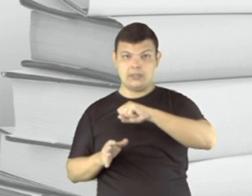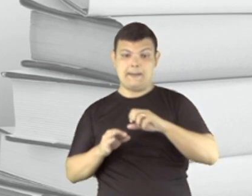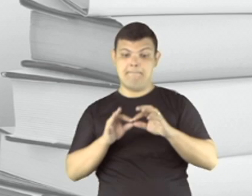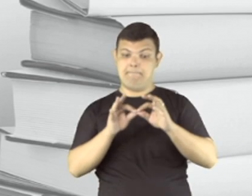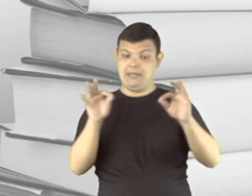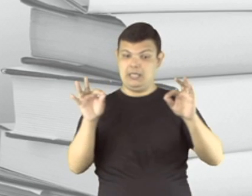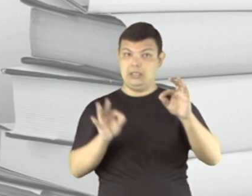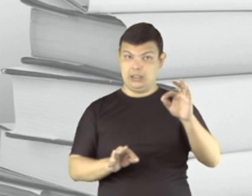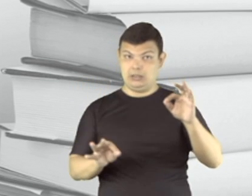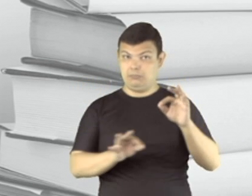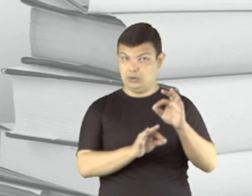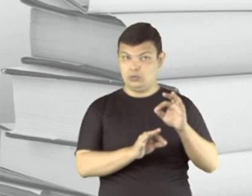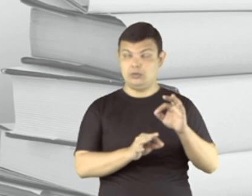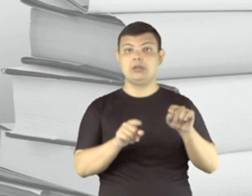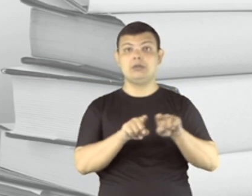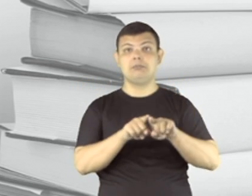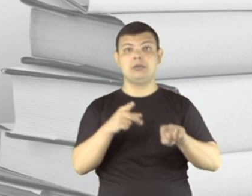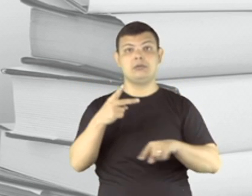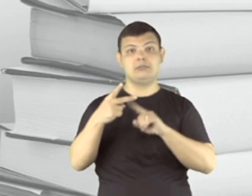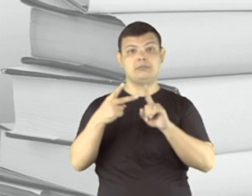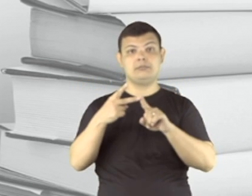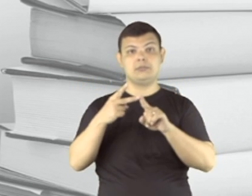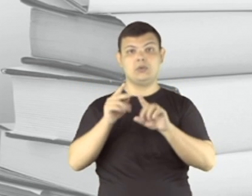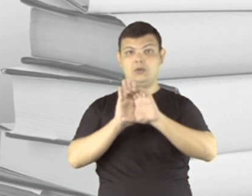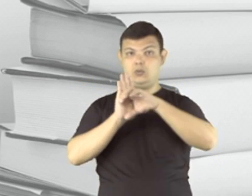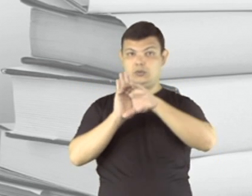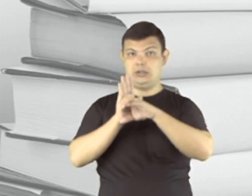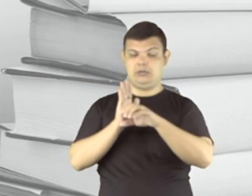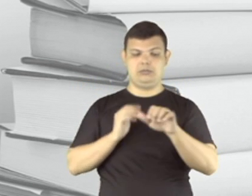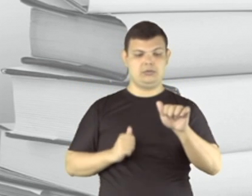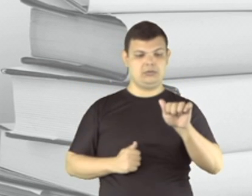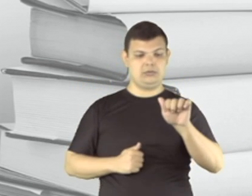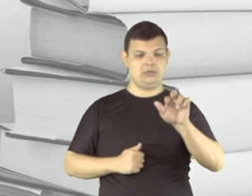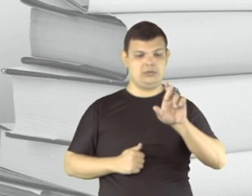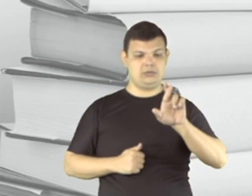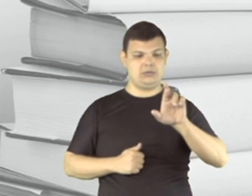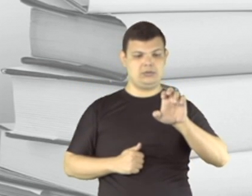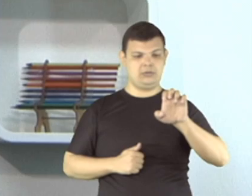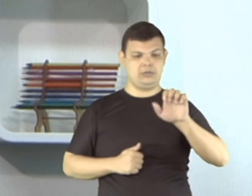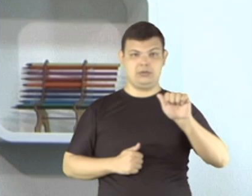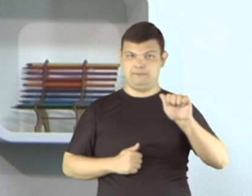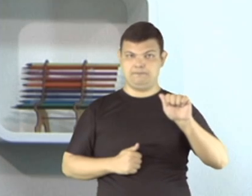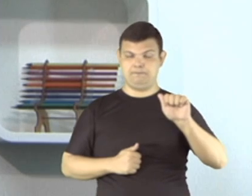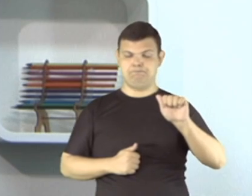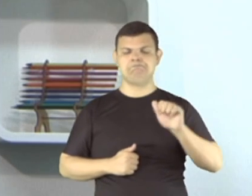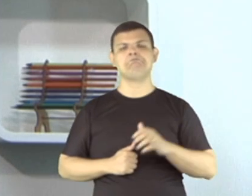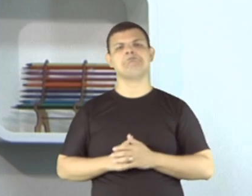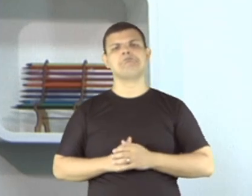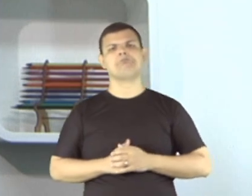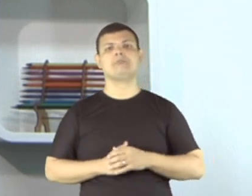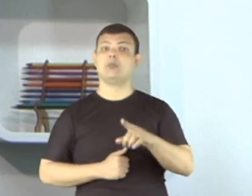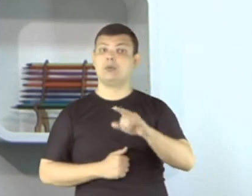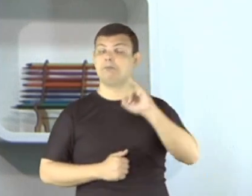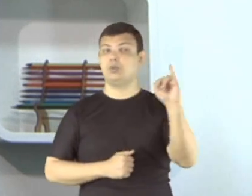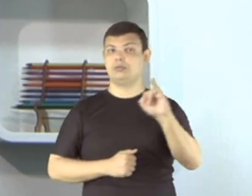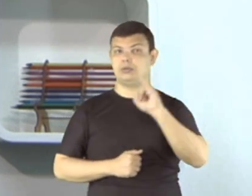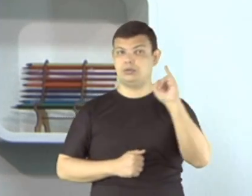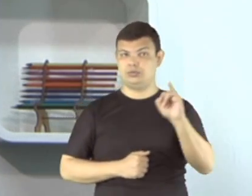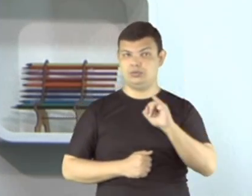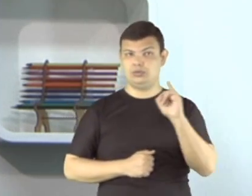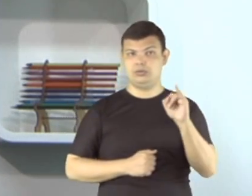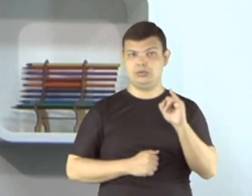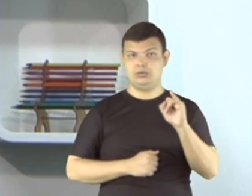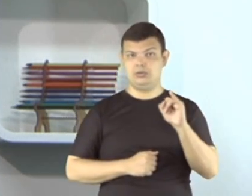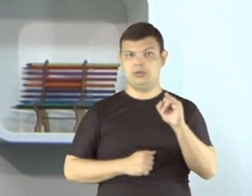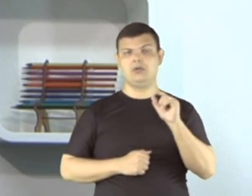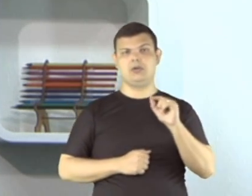perímetro e área, que é o nosso próximo assunto agora. Isso, voltando aqui para mim um pouco, isso é importante. Nós